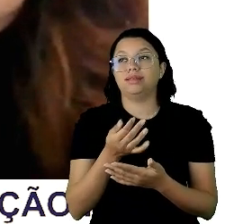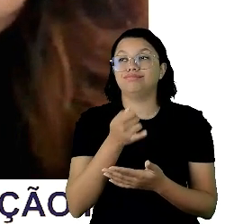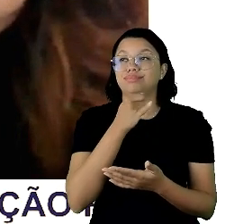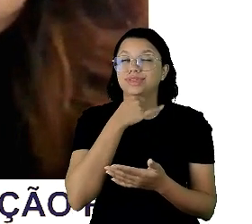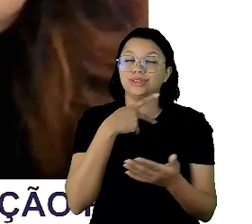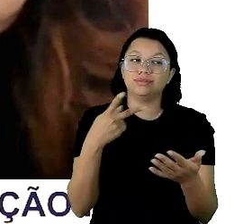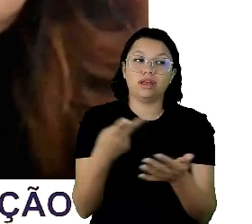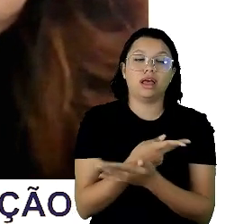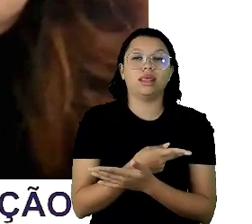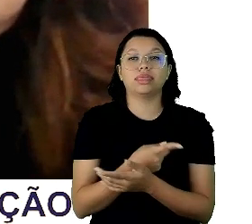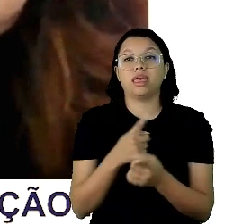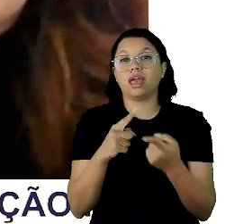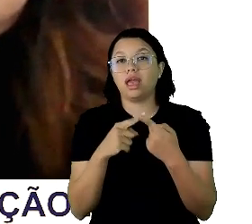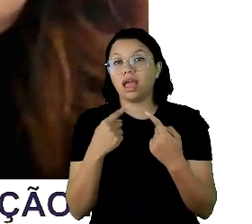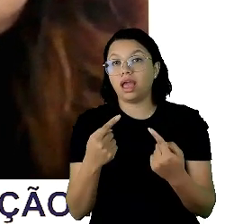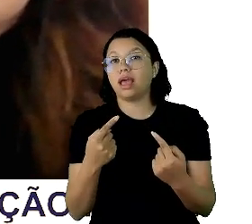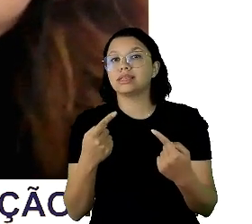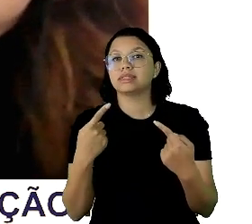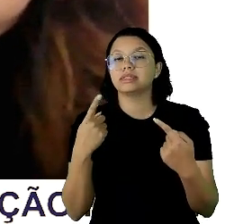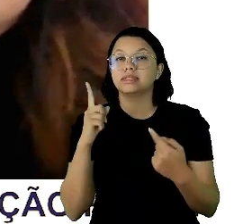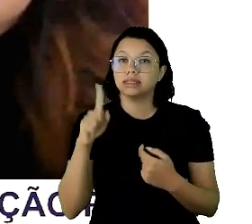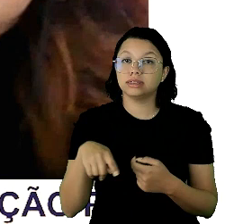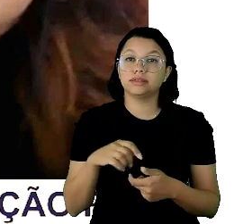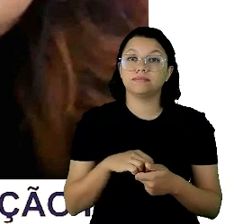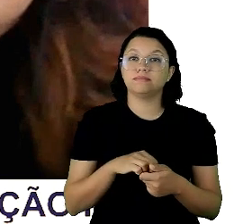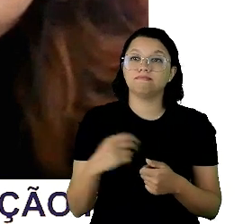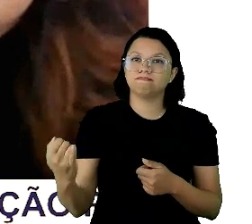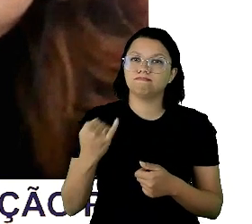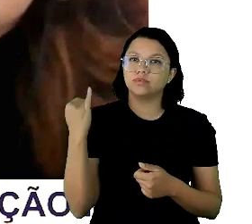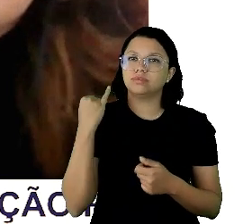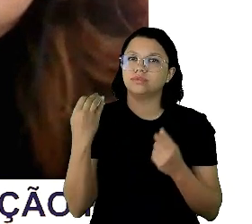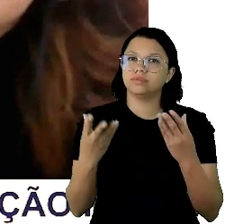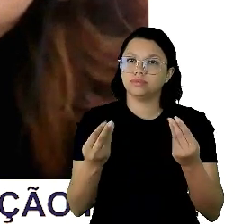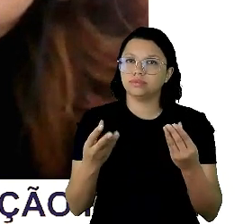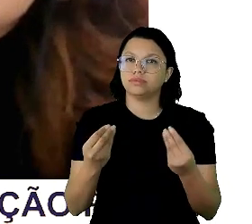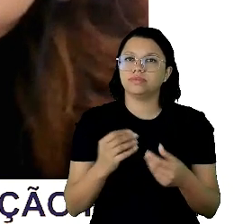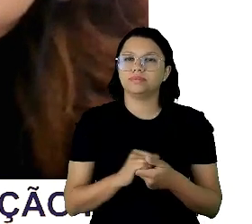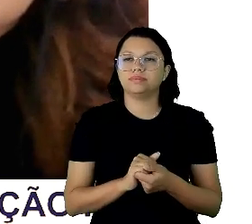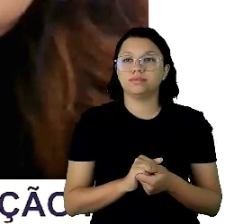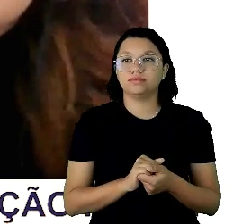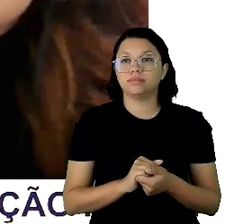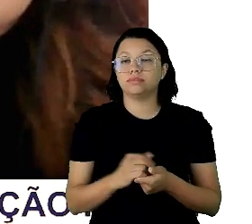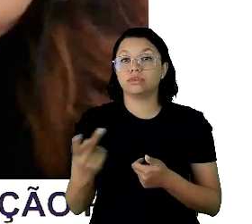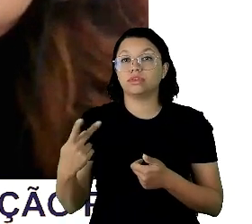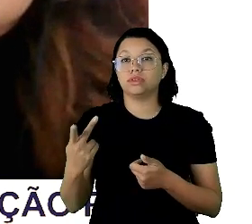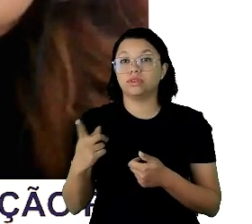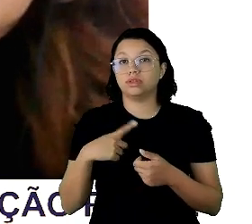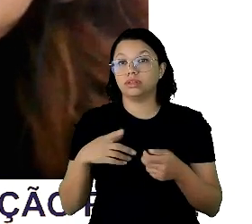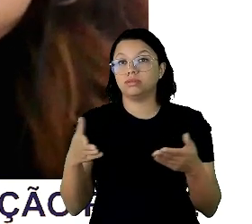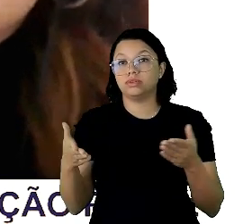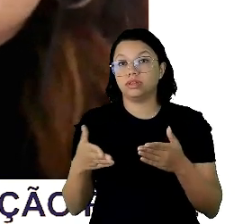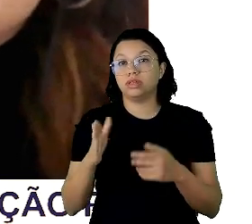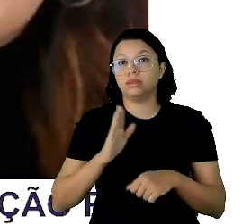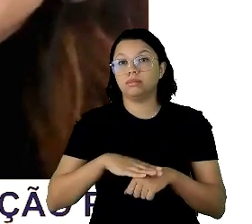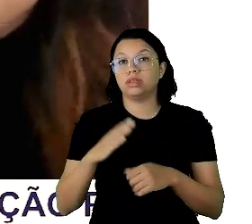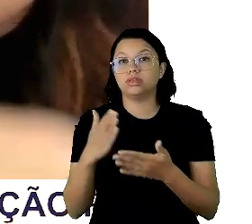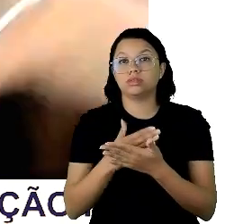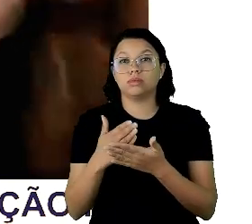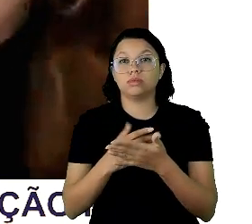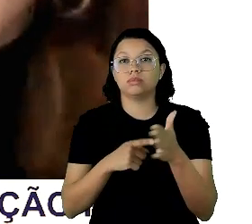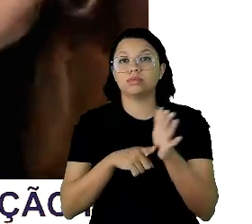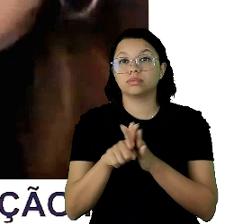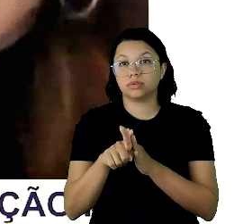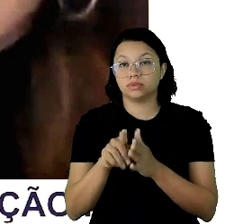que seria importante. E nós temos ainda mais algumas perguntas. A Teve um Maria.